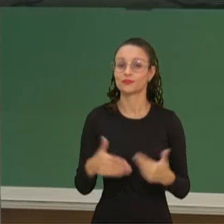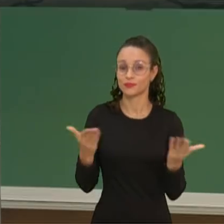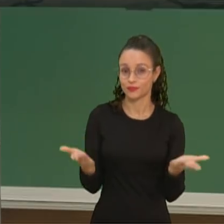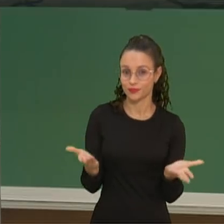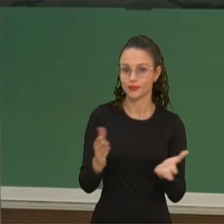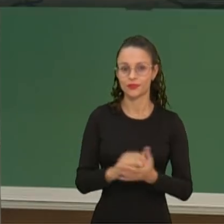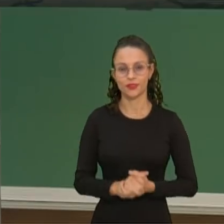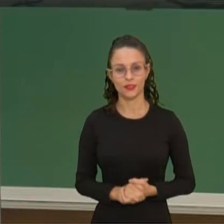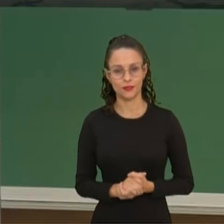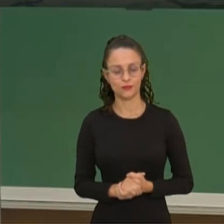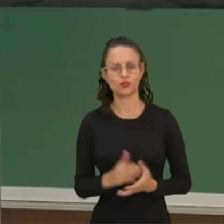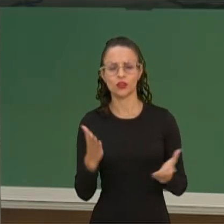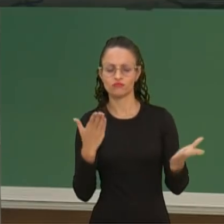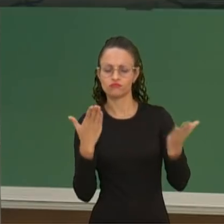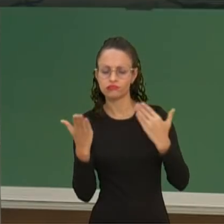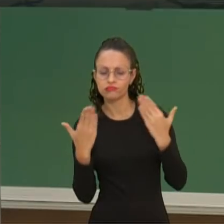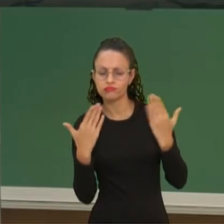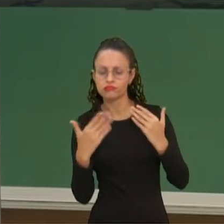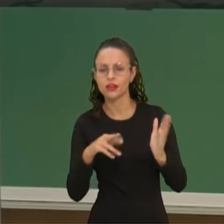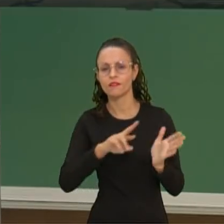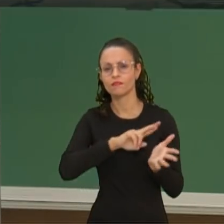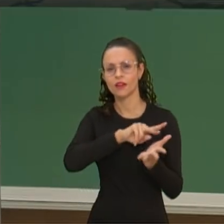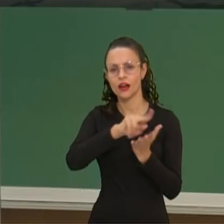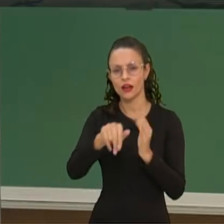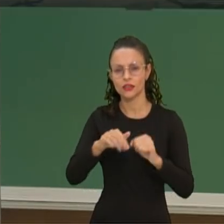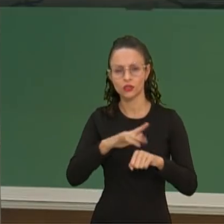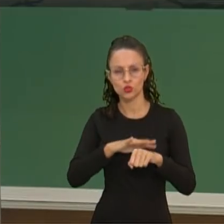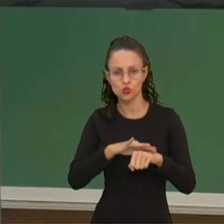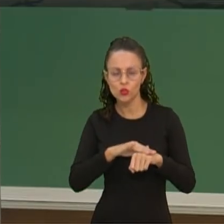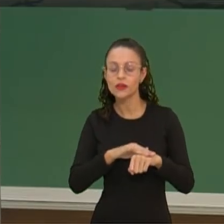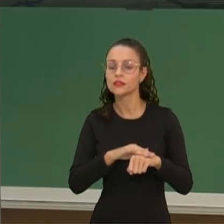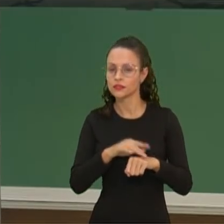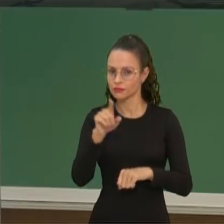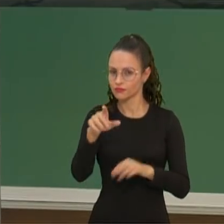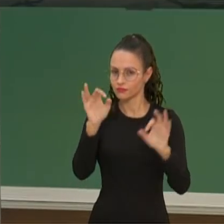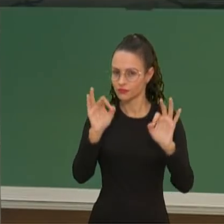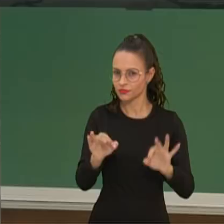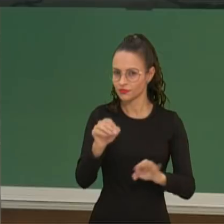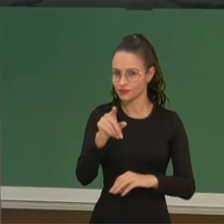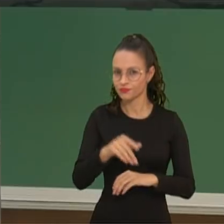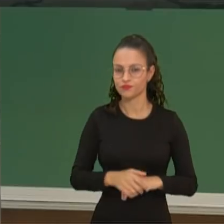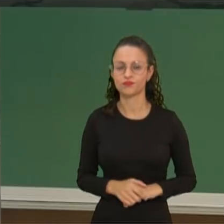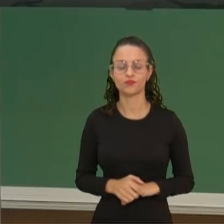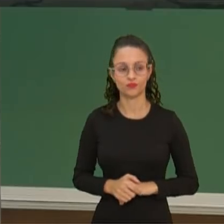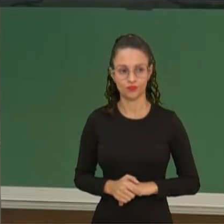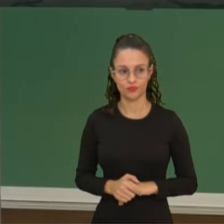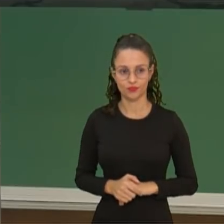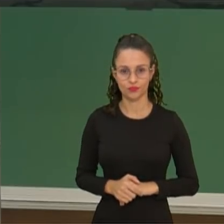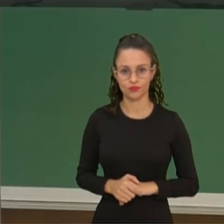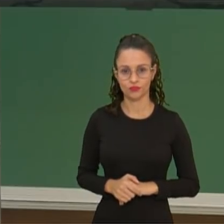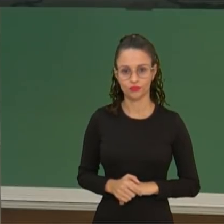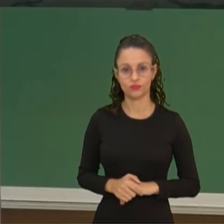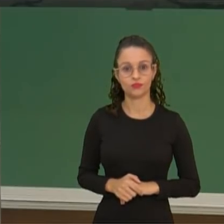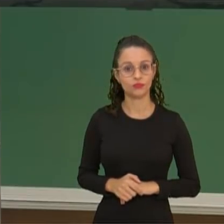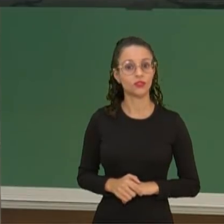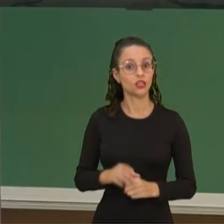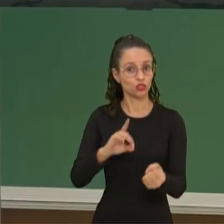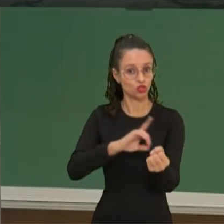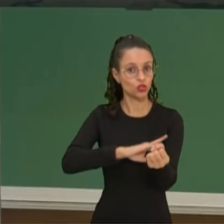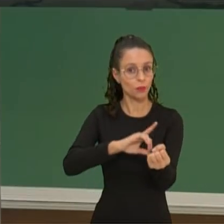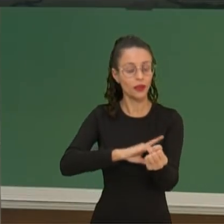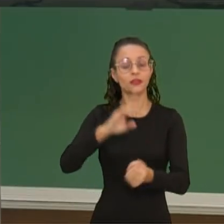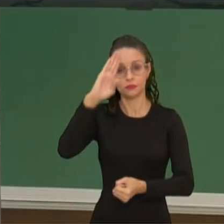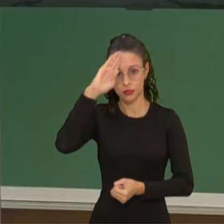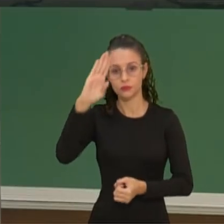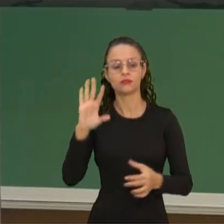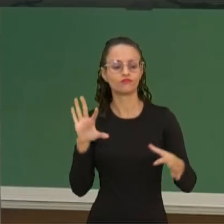Então, a gente conversou sobre várias doenças ao longo dessas aulas, né? E com certeza você acertou essa. Diabetes, principalmente,